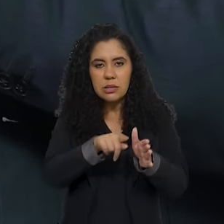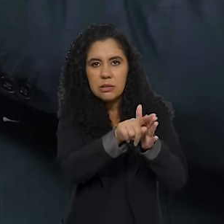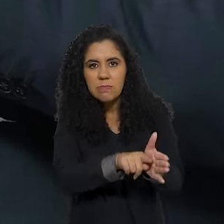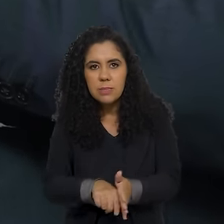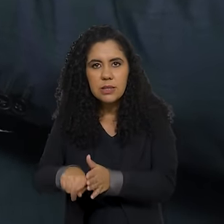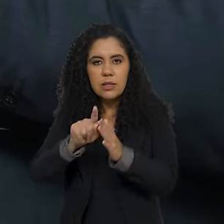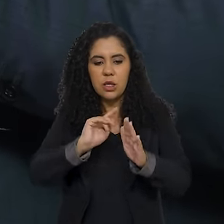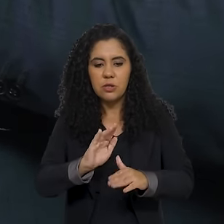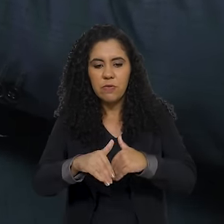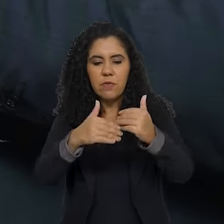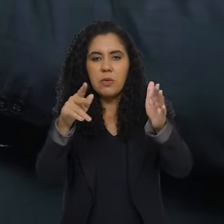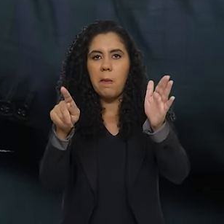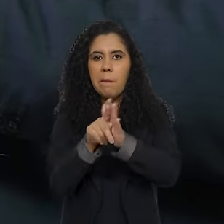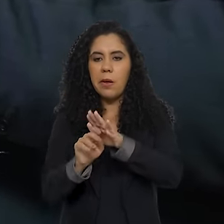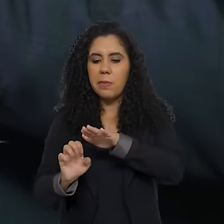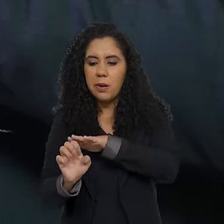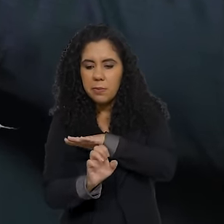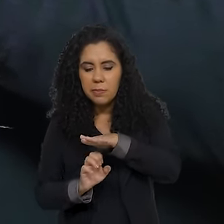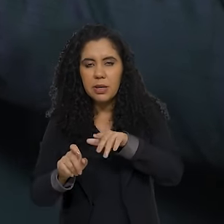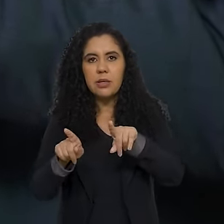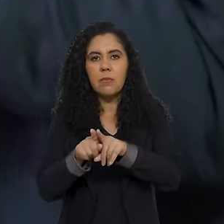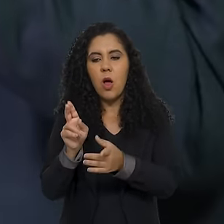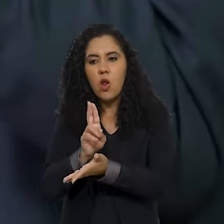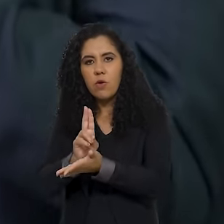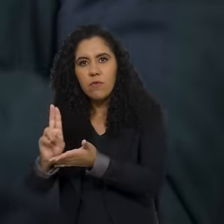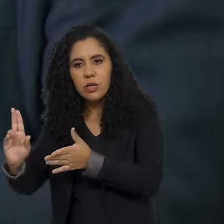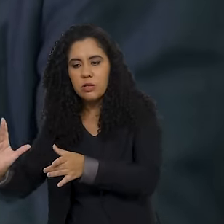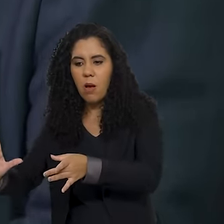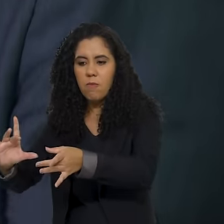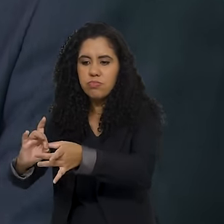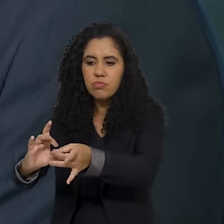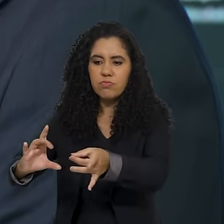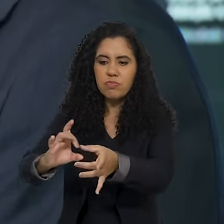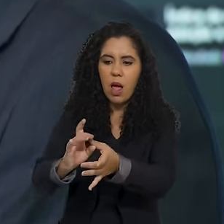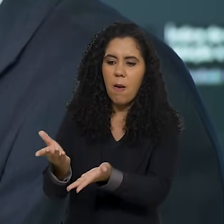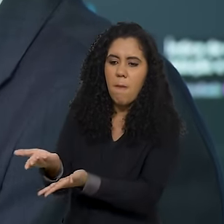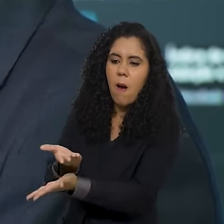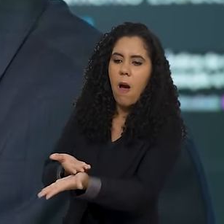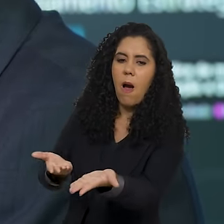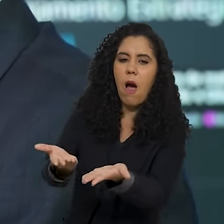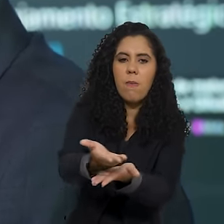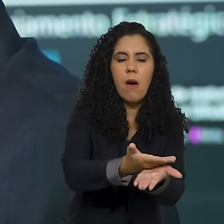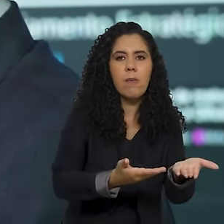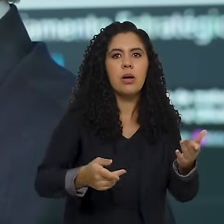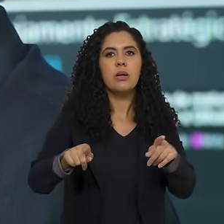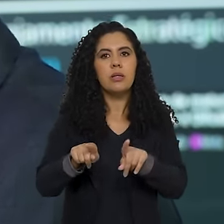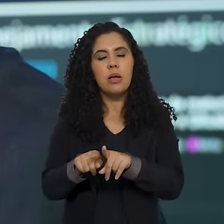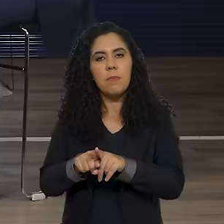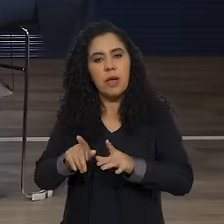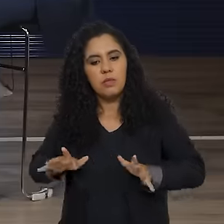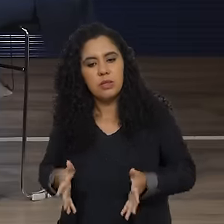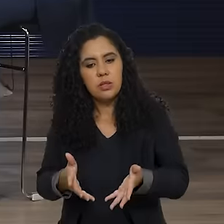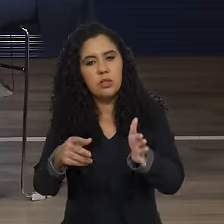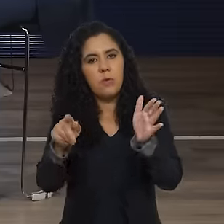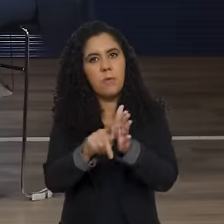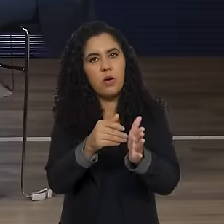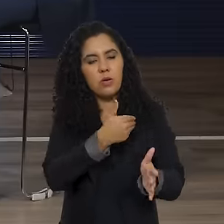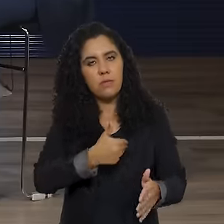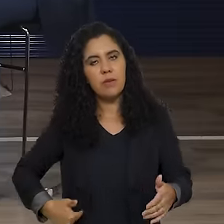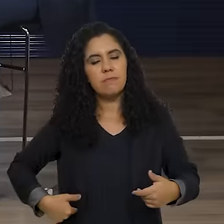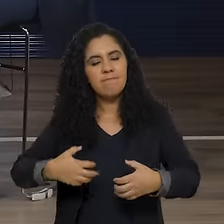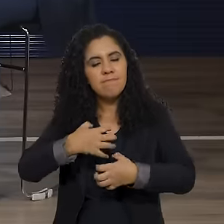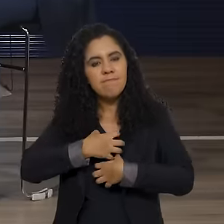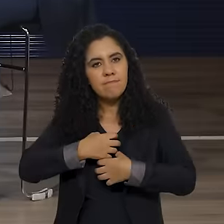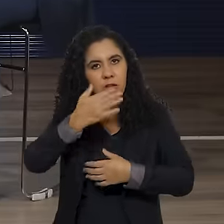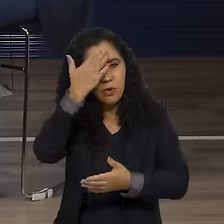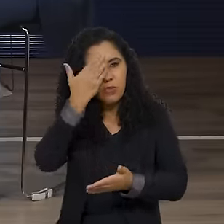pesquisa e desenvolvimento das empresas, as universidades atuando juntas e com recursos, com incentivo do governo. Então, estou